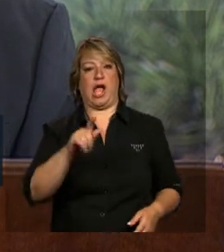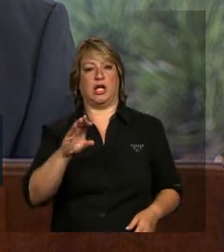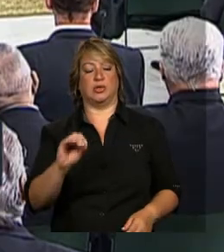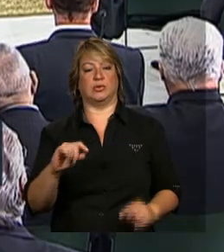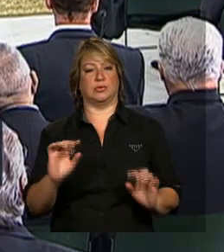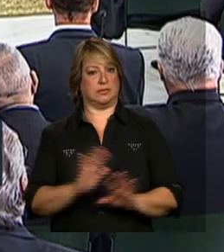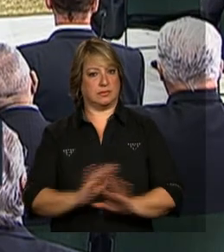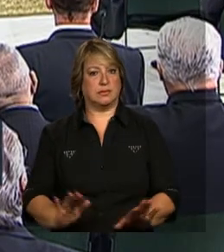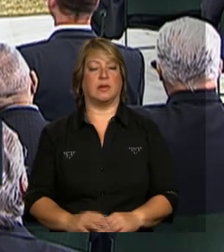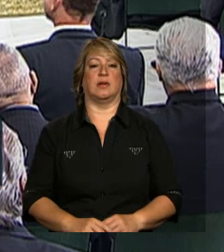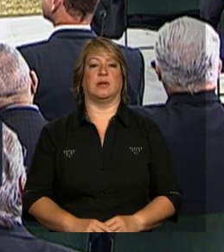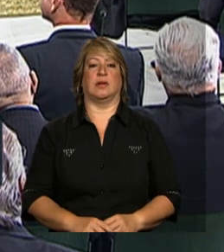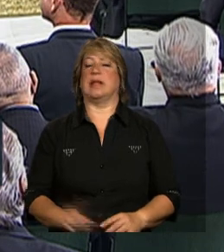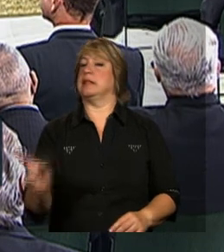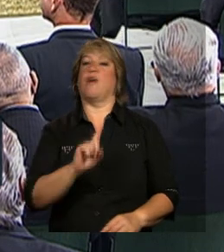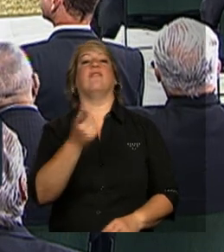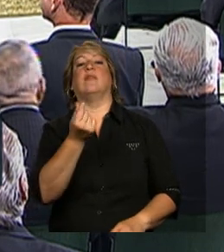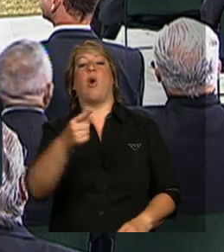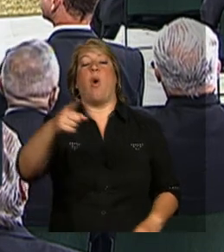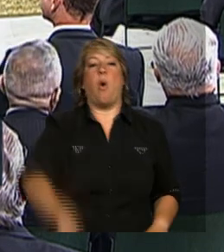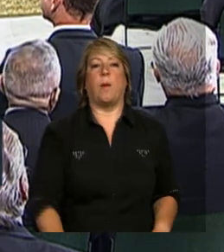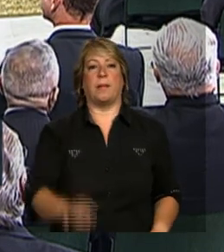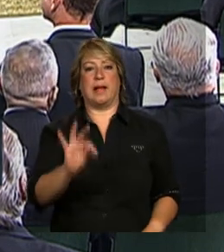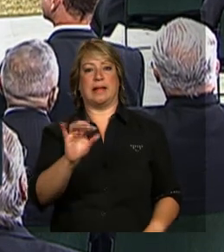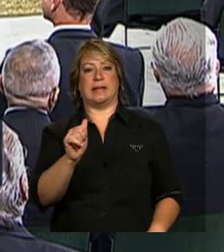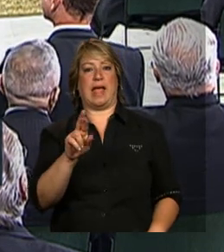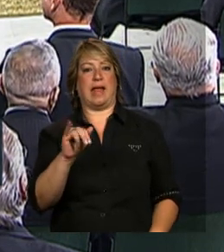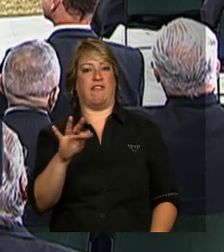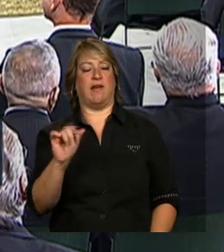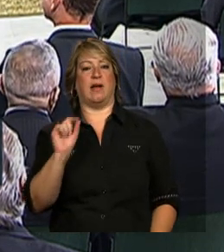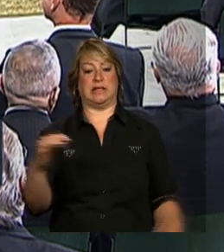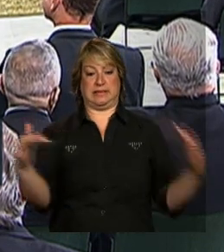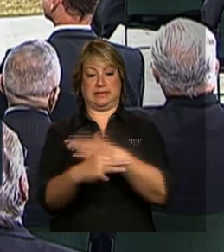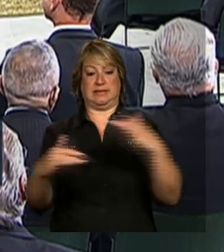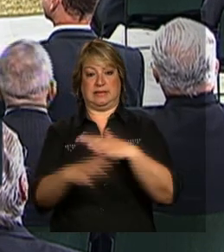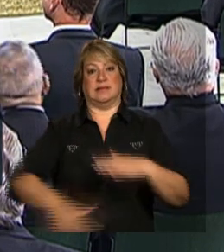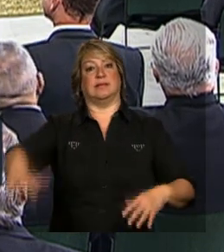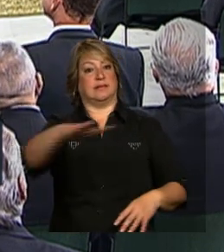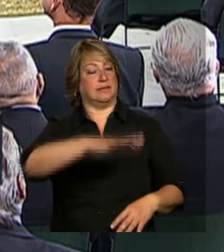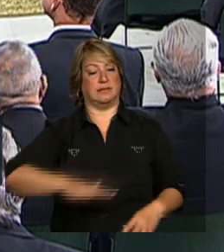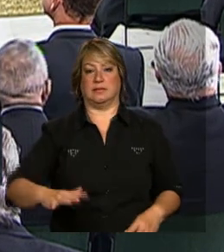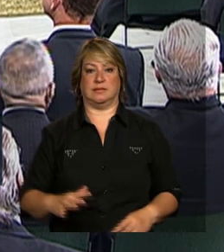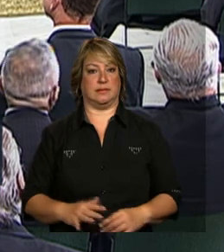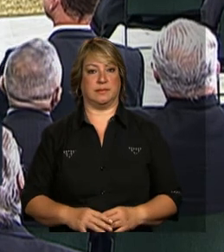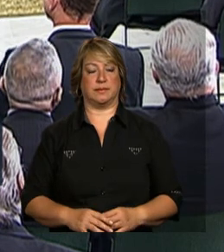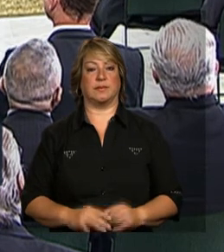em cada concessão não será cobrada tarifa na área urbana e